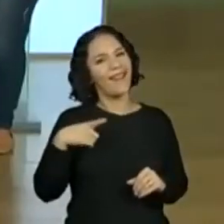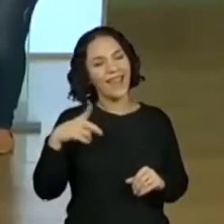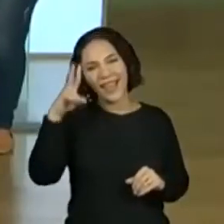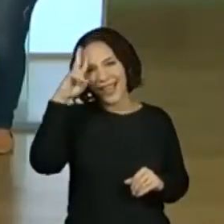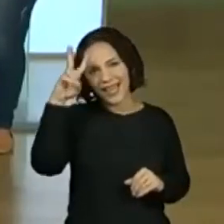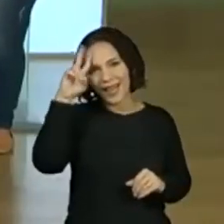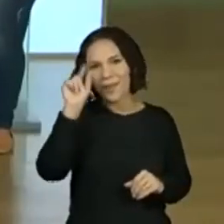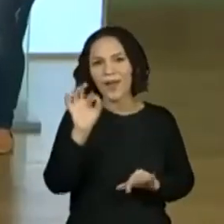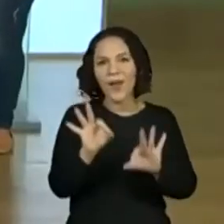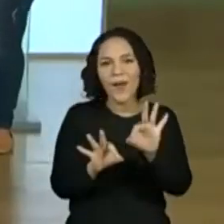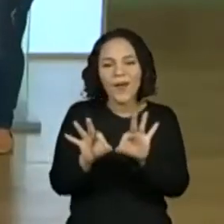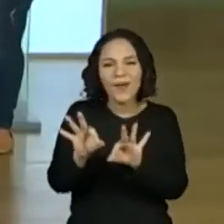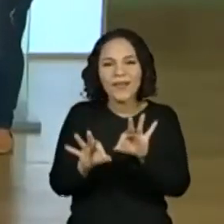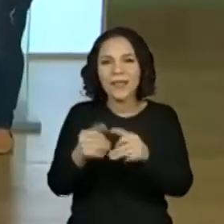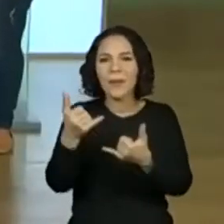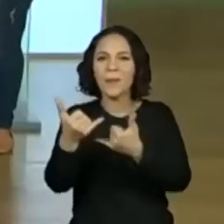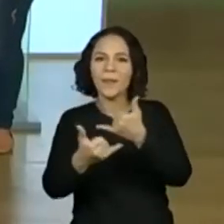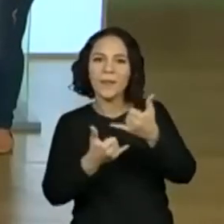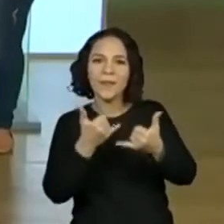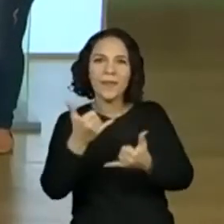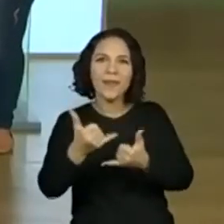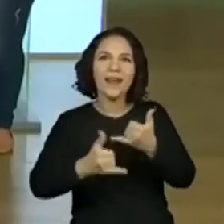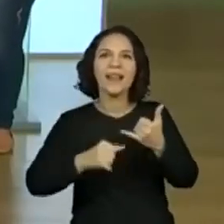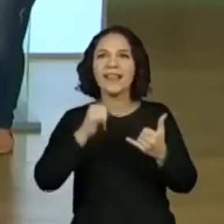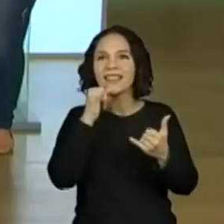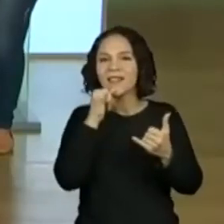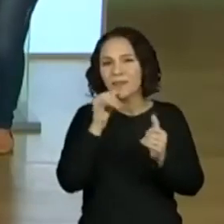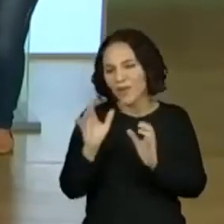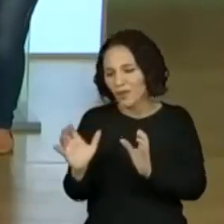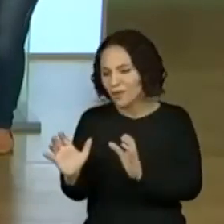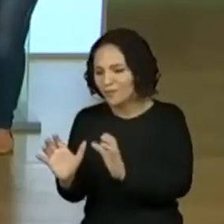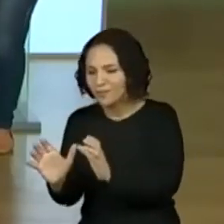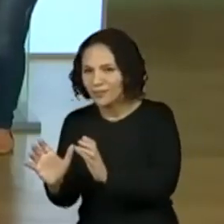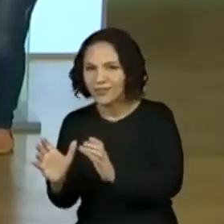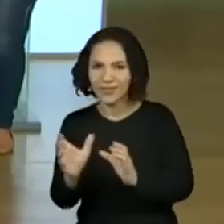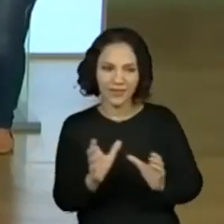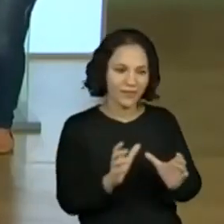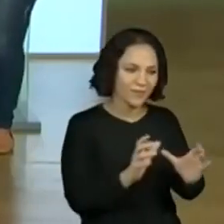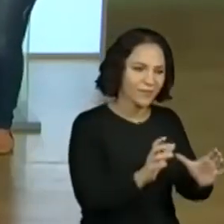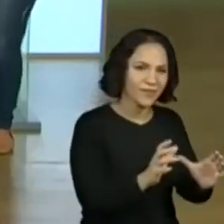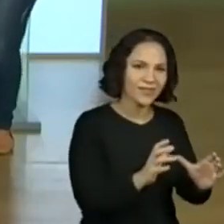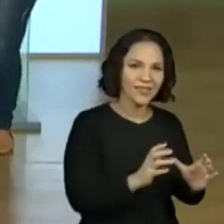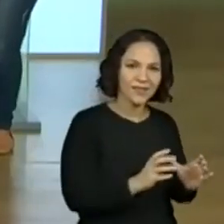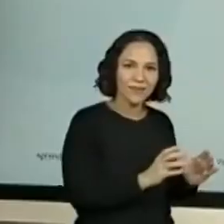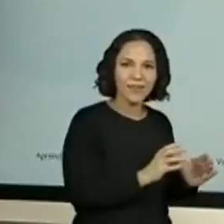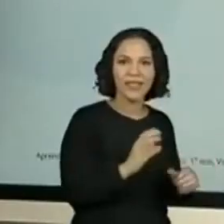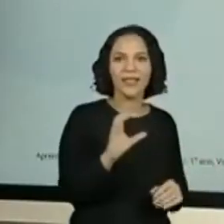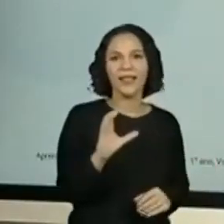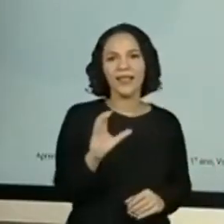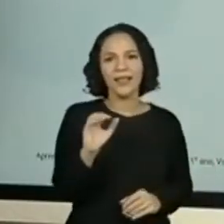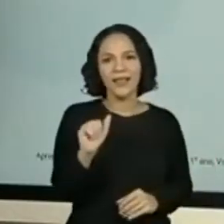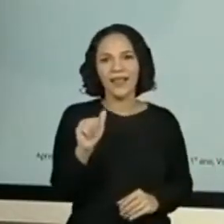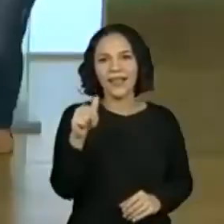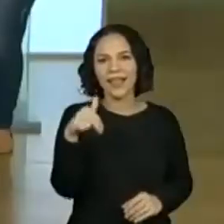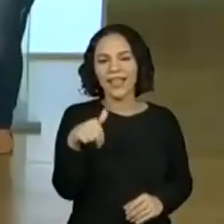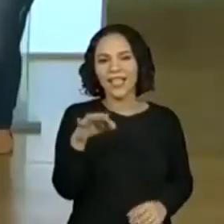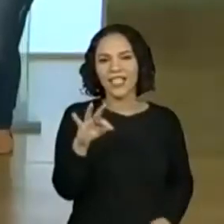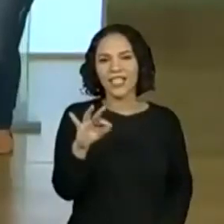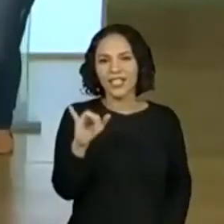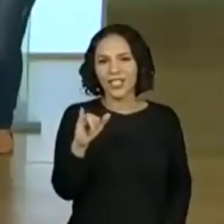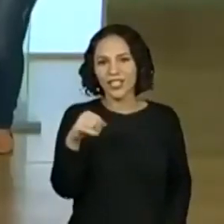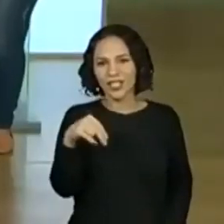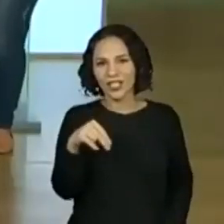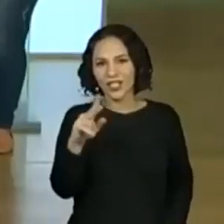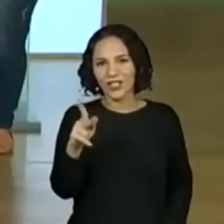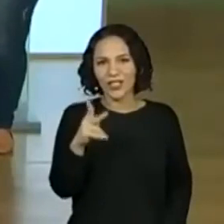gente organizava, que a gente brincava nos cantinhos, né? Ah, os cantos. Os cantos. Das atividades diversificadas. Isso, muito, também.